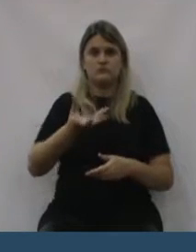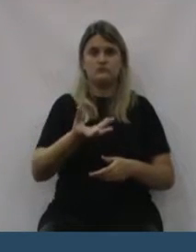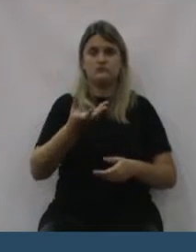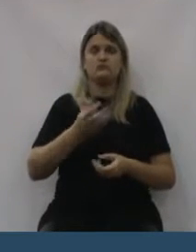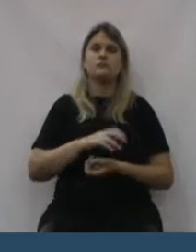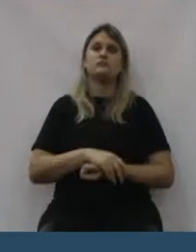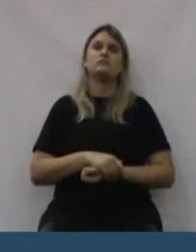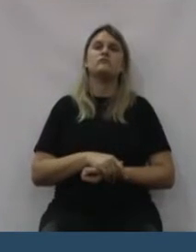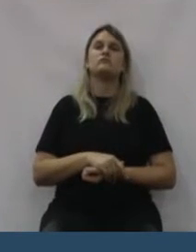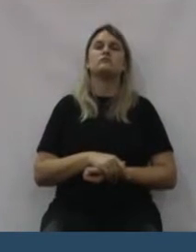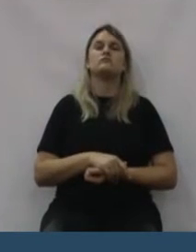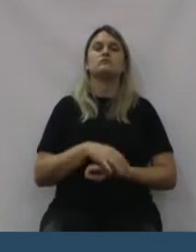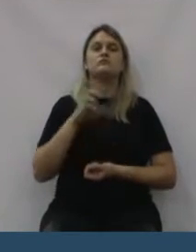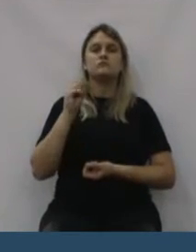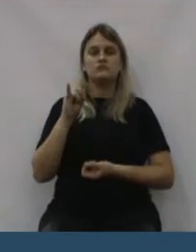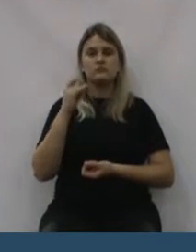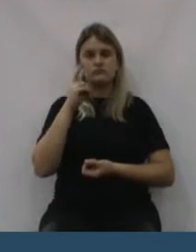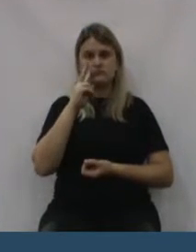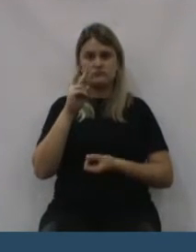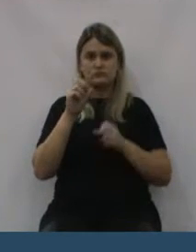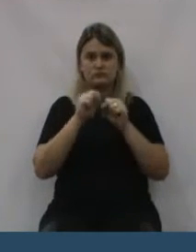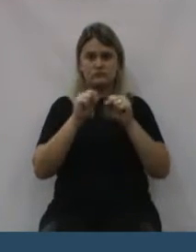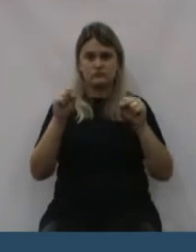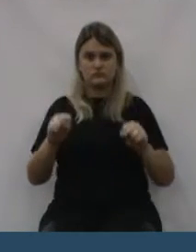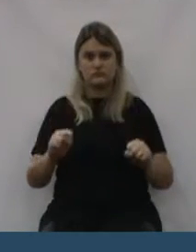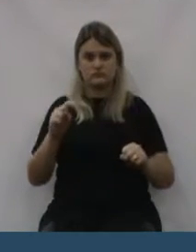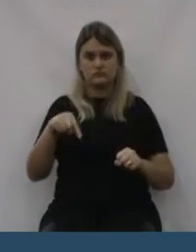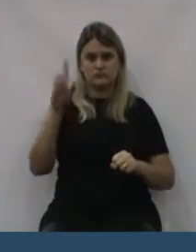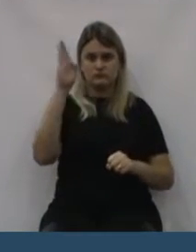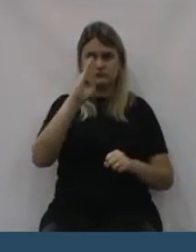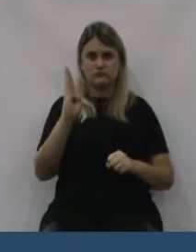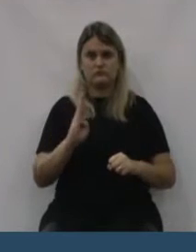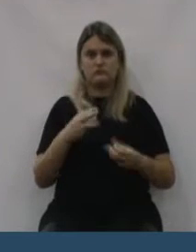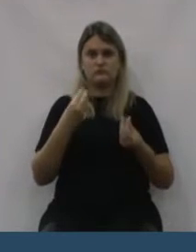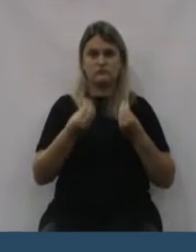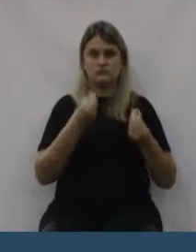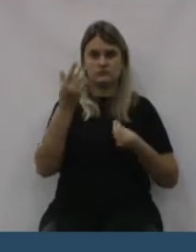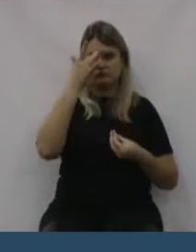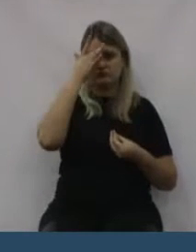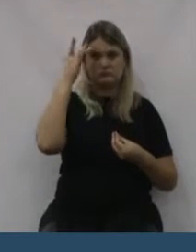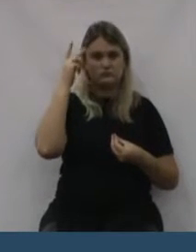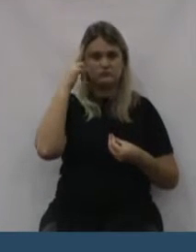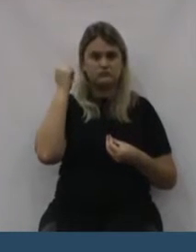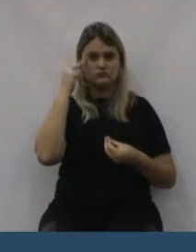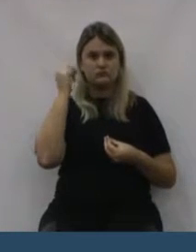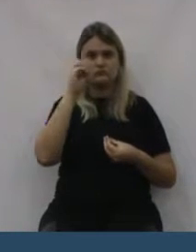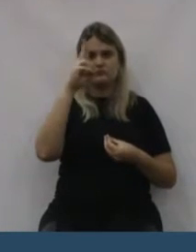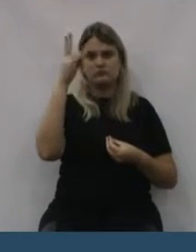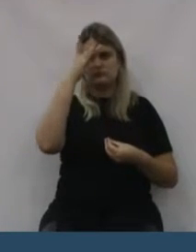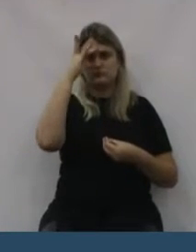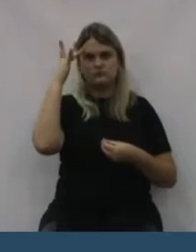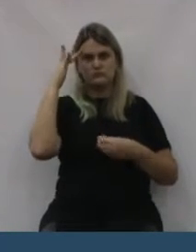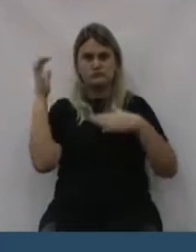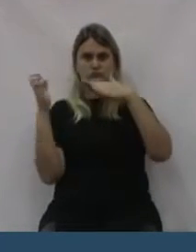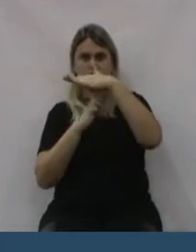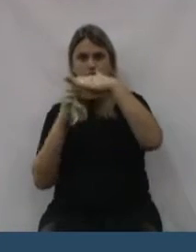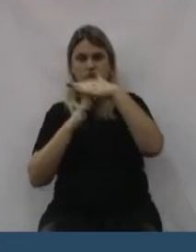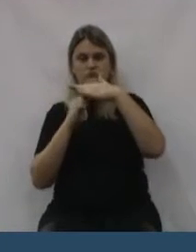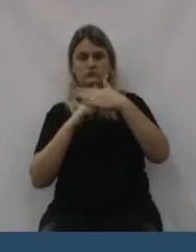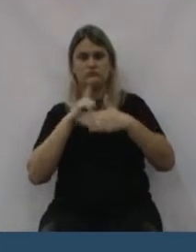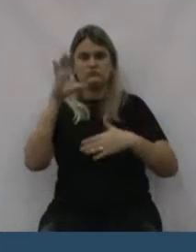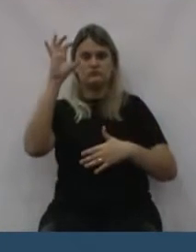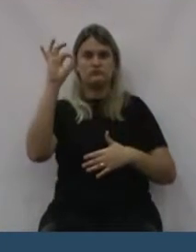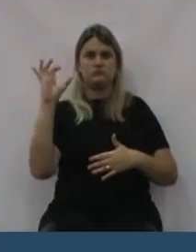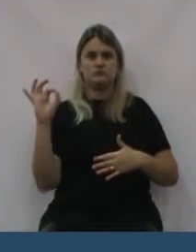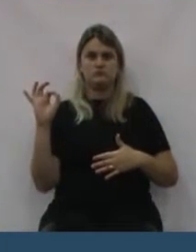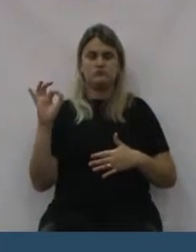considerada ilegal e cassação. Pode ocorrer cassação de candidatura e multa, que são multas de 5 a 10 vezes o valor a